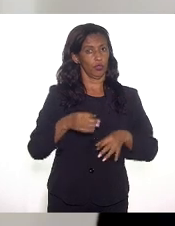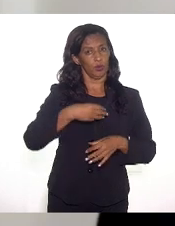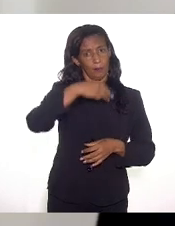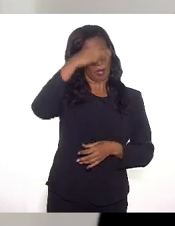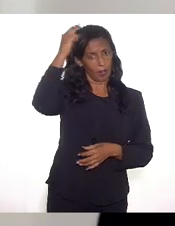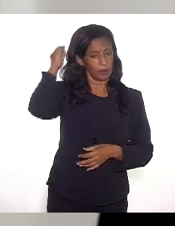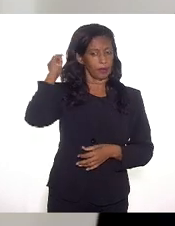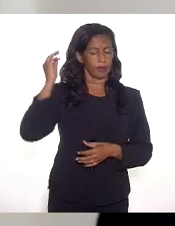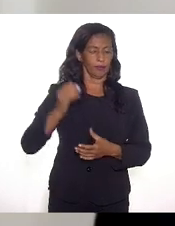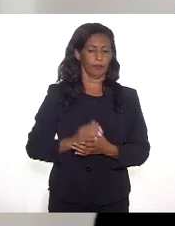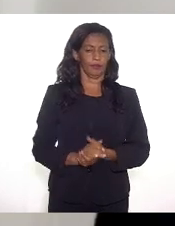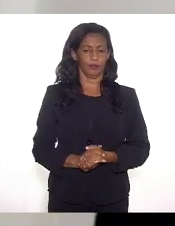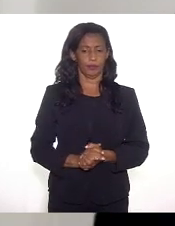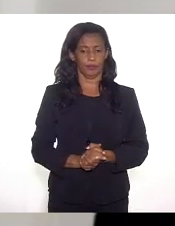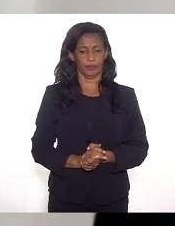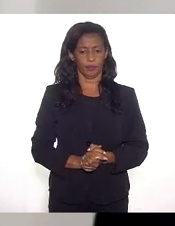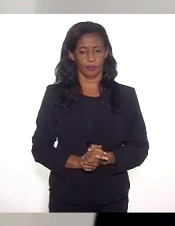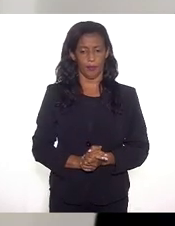Pacheco.